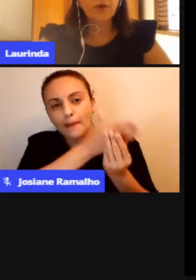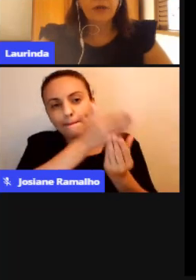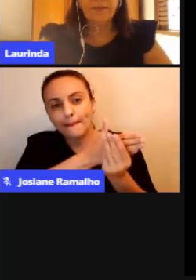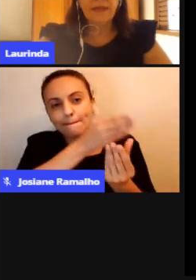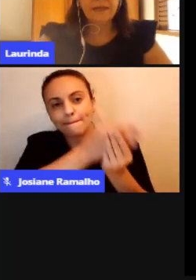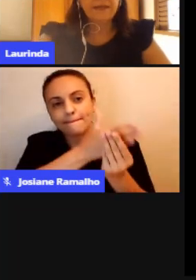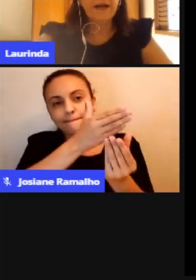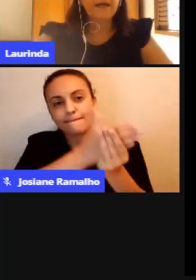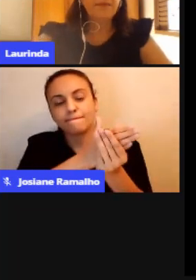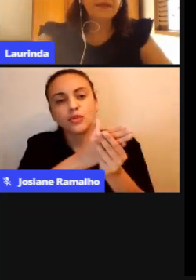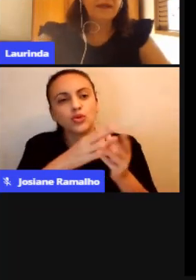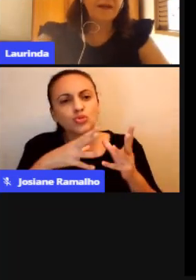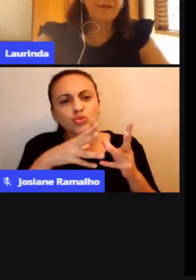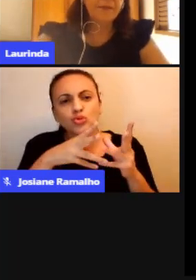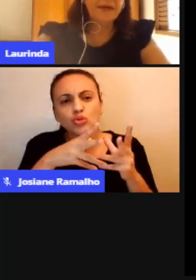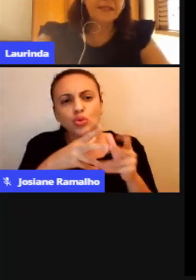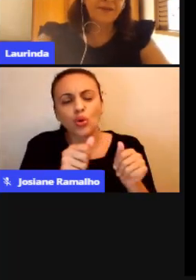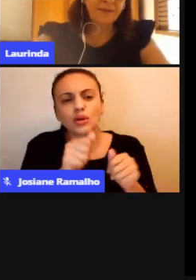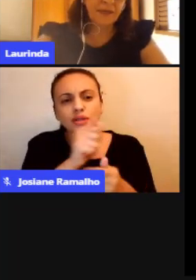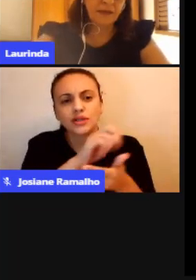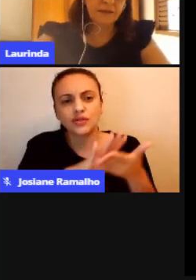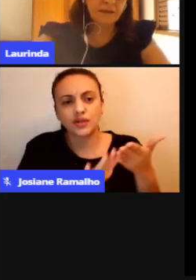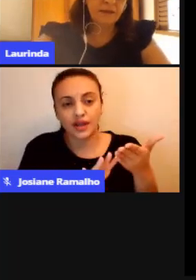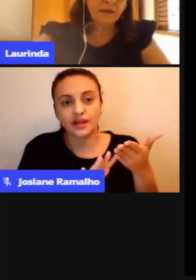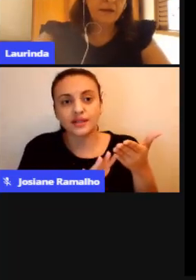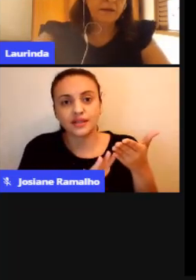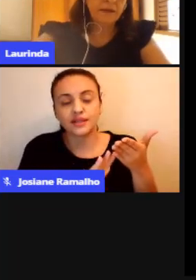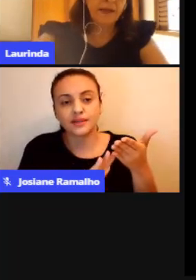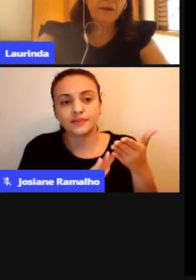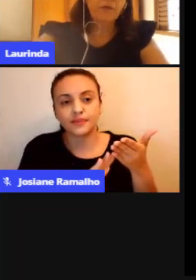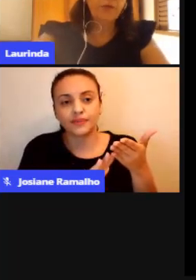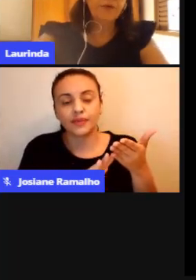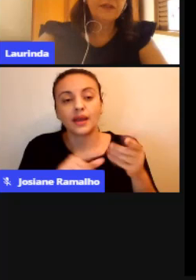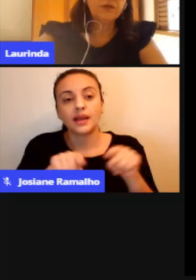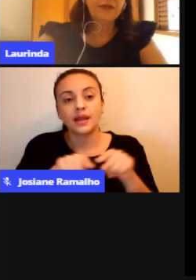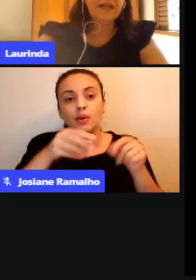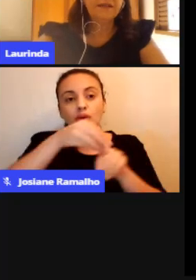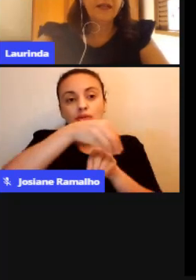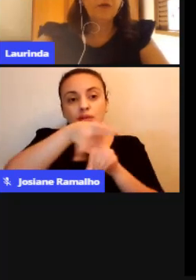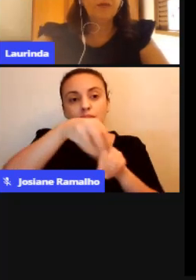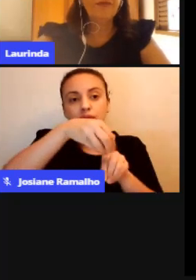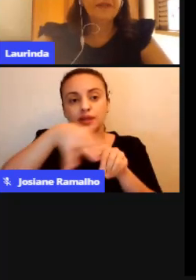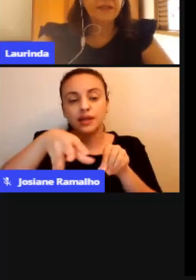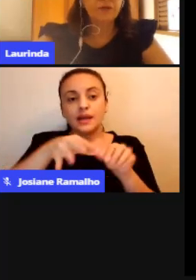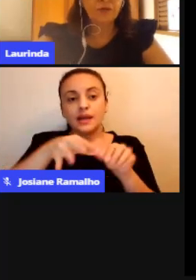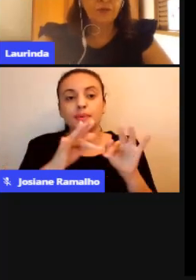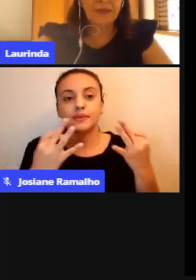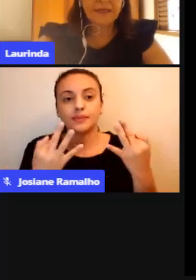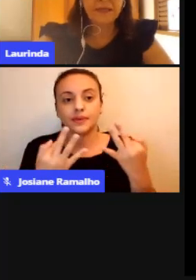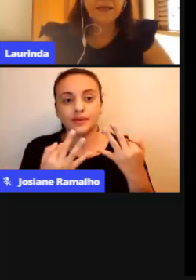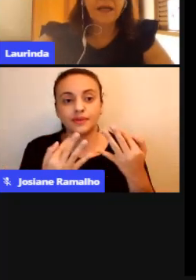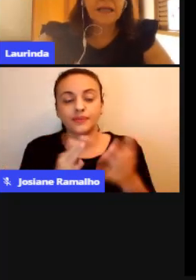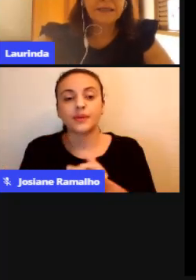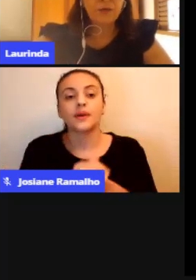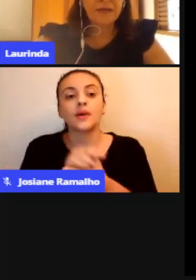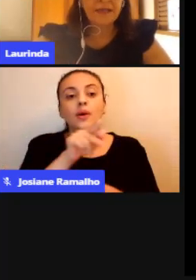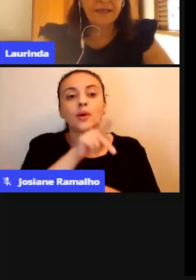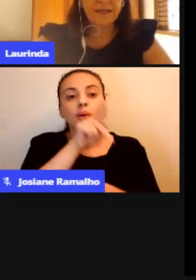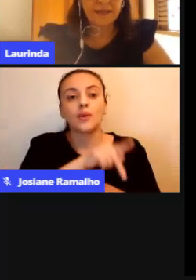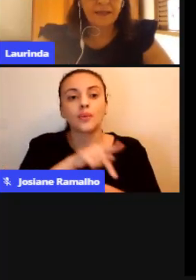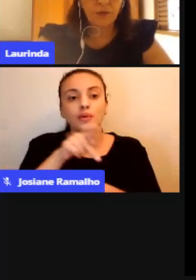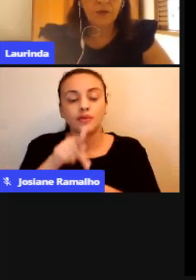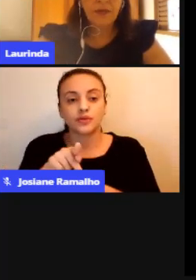e disponibilizar em PDF para as famílias. Né? O professor ele tem como fazer toda